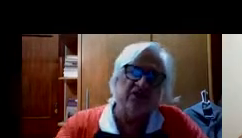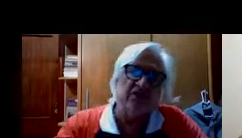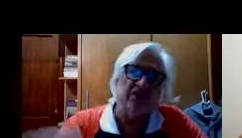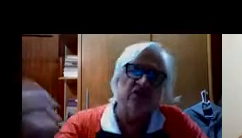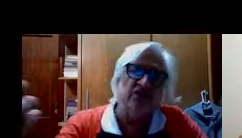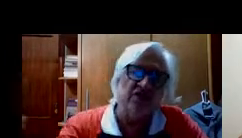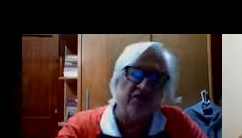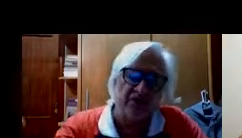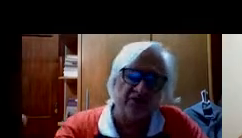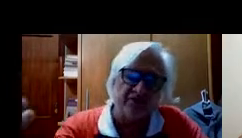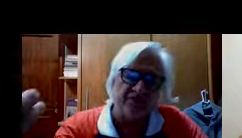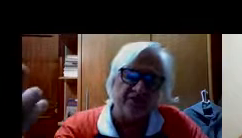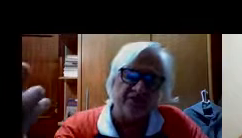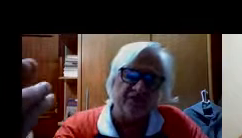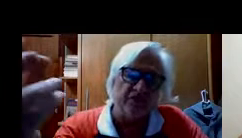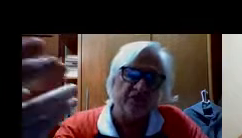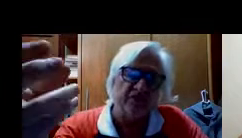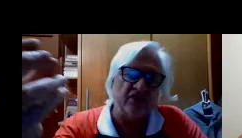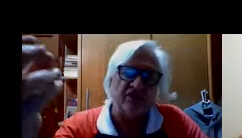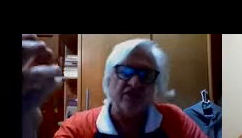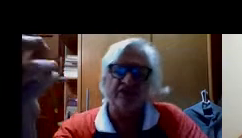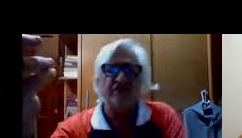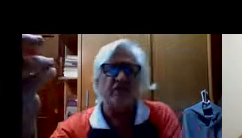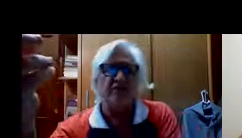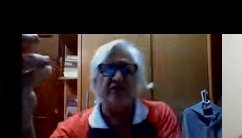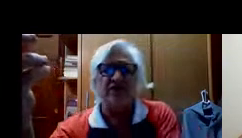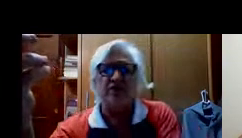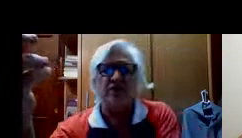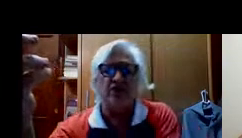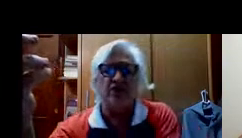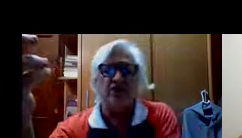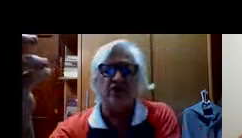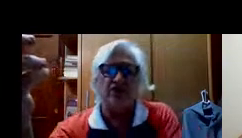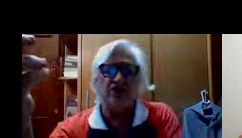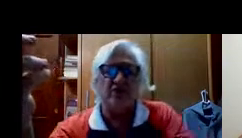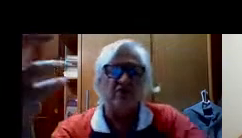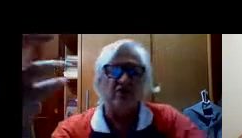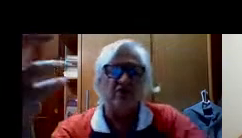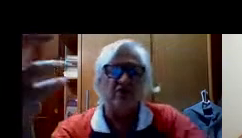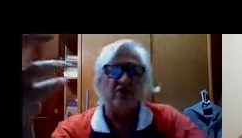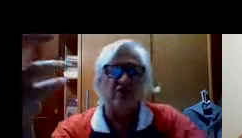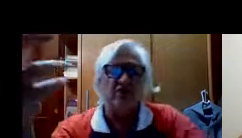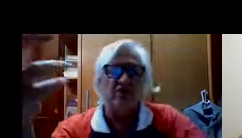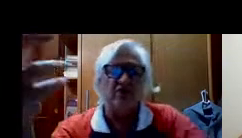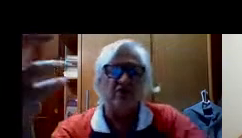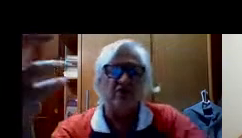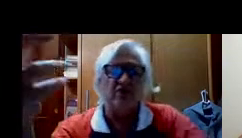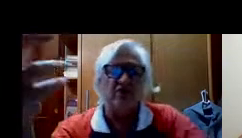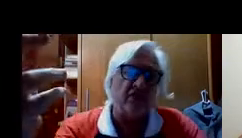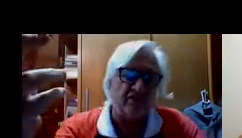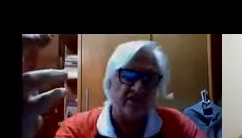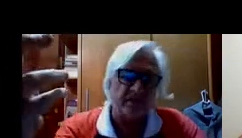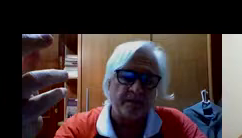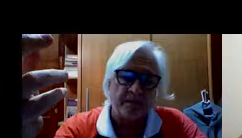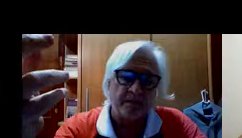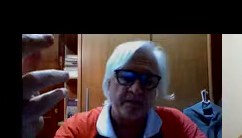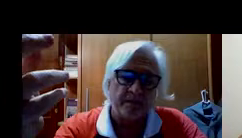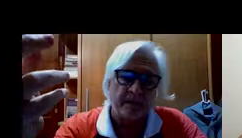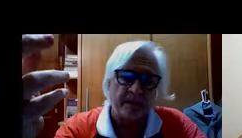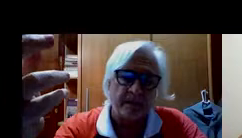magnetismo, né, quando você tem um ímã, não sei se alguém de vocês já viu um ímã de neodímio, o ímã de neodímio é extremamente